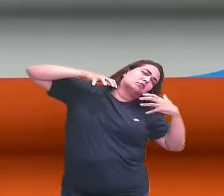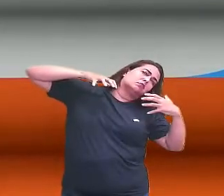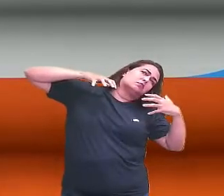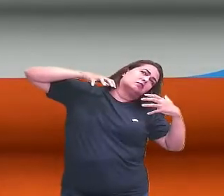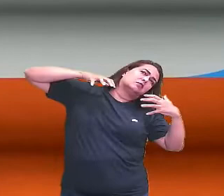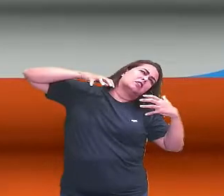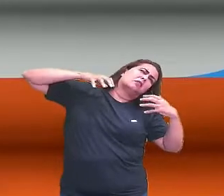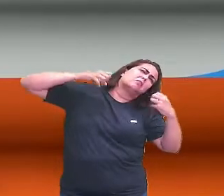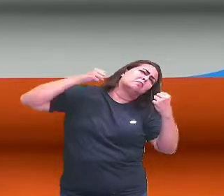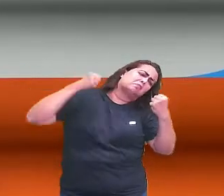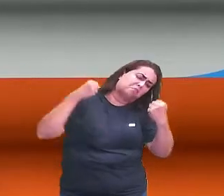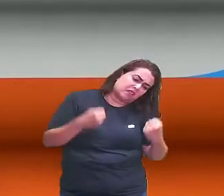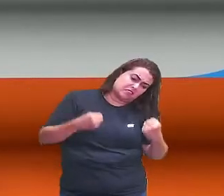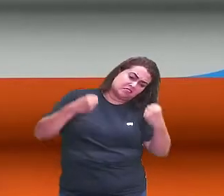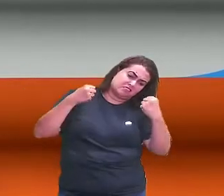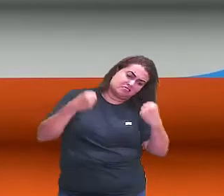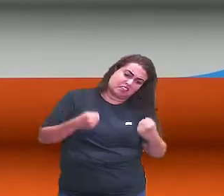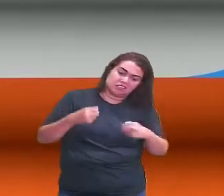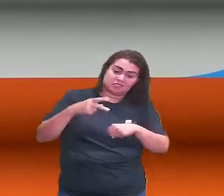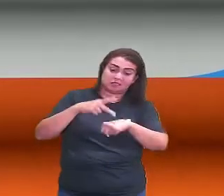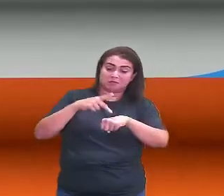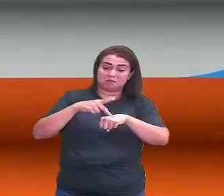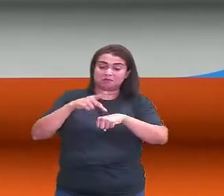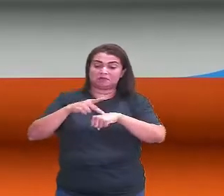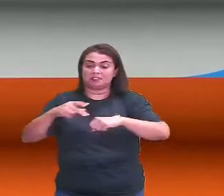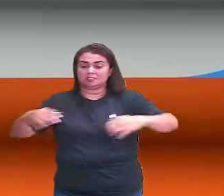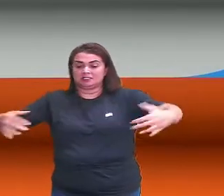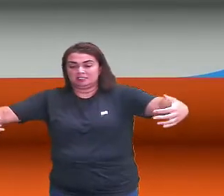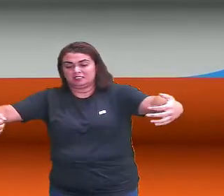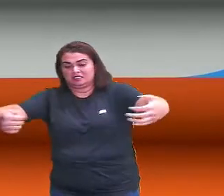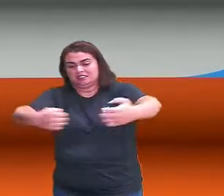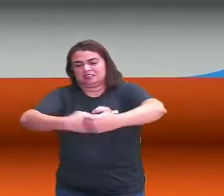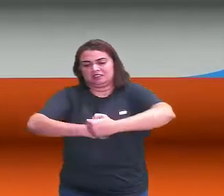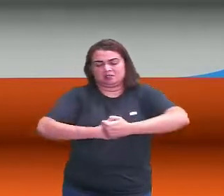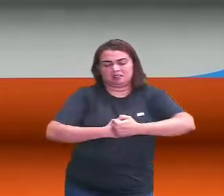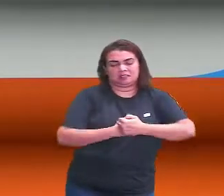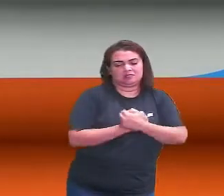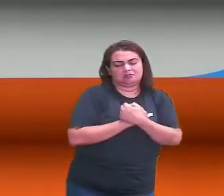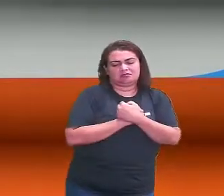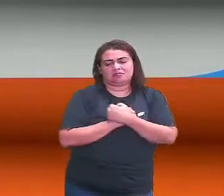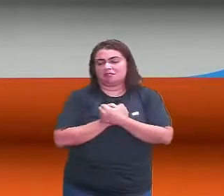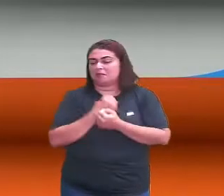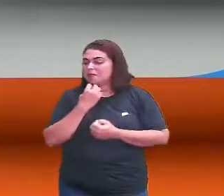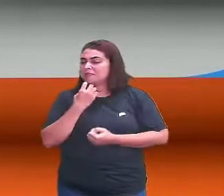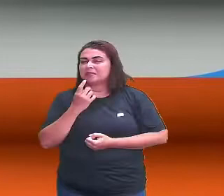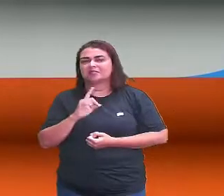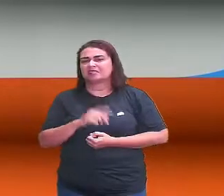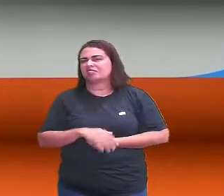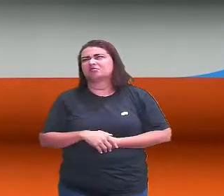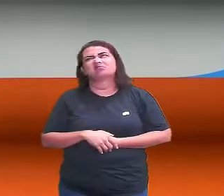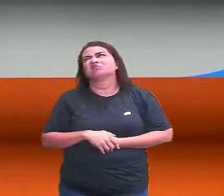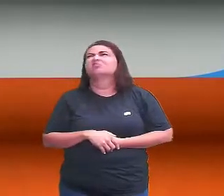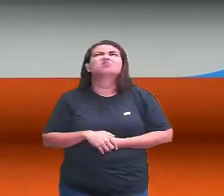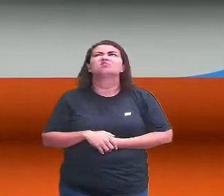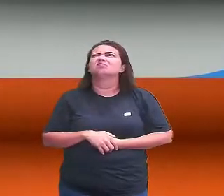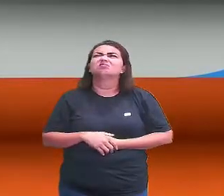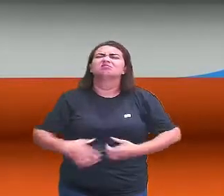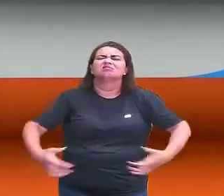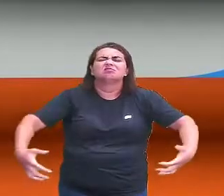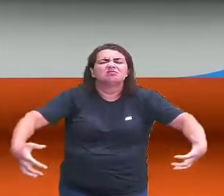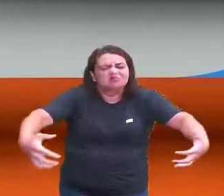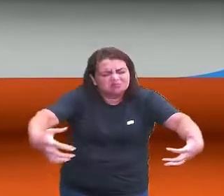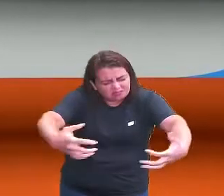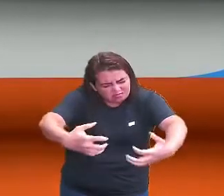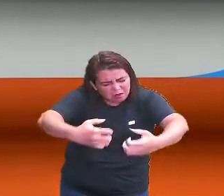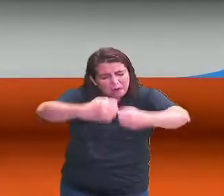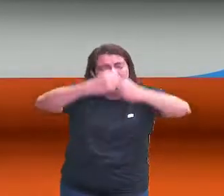É muito pesada. Então o abraço não foi muito bom. Esse abraço que ele tanto procurava não deu certo, né? Com essa coisa muito